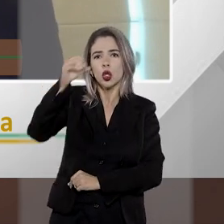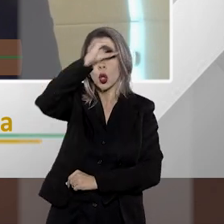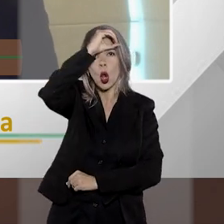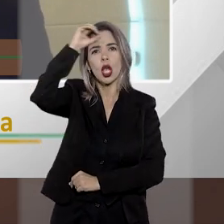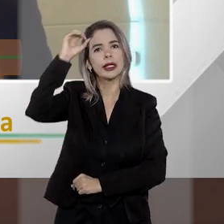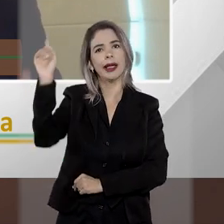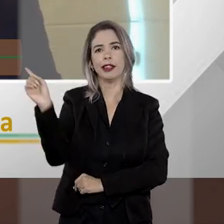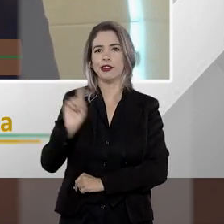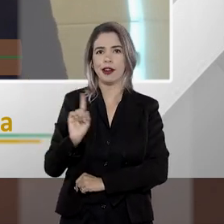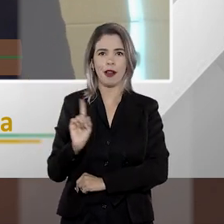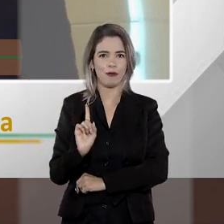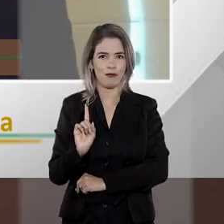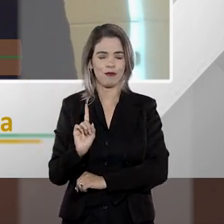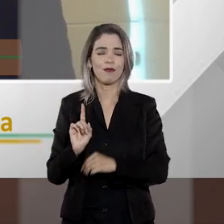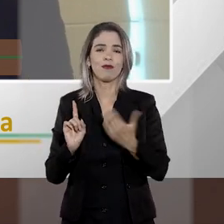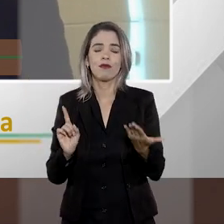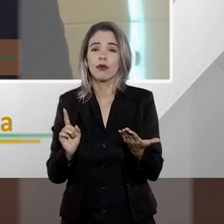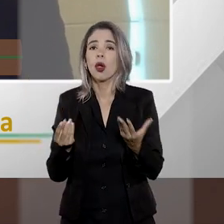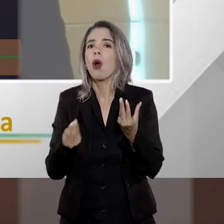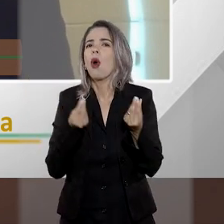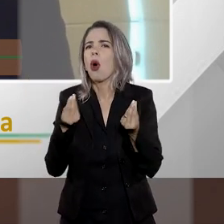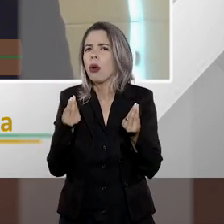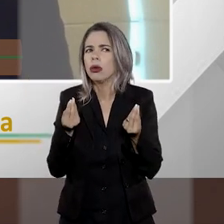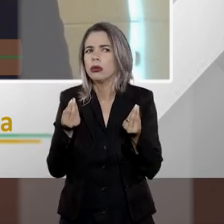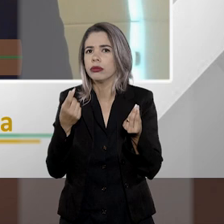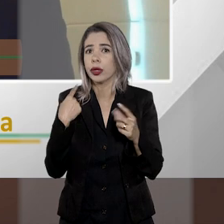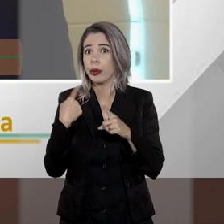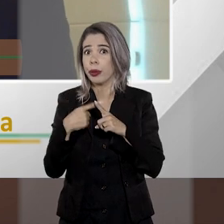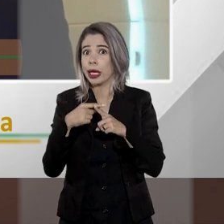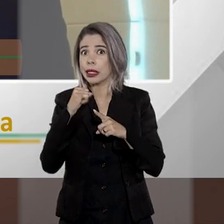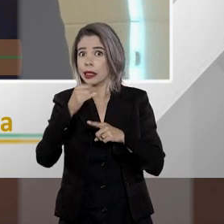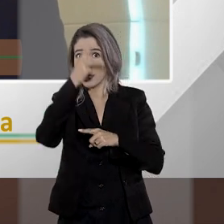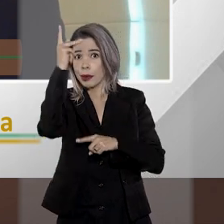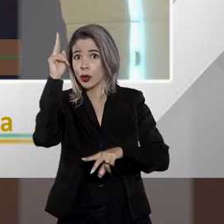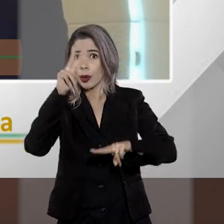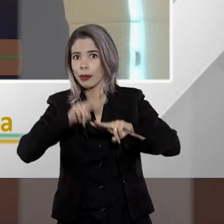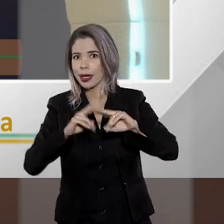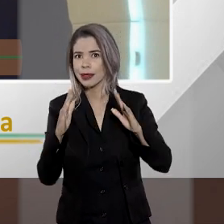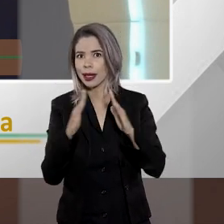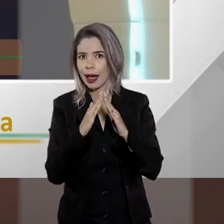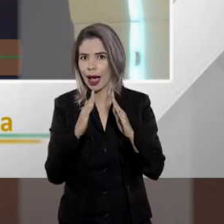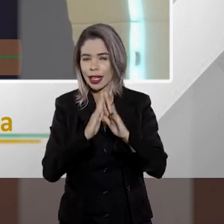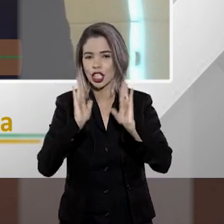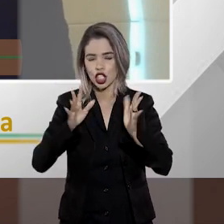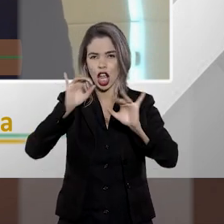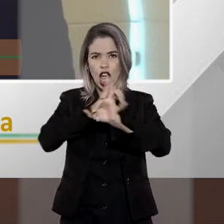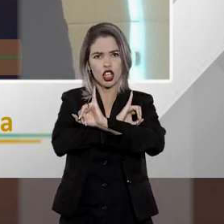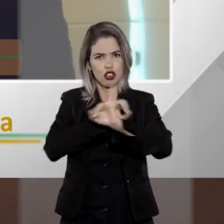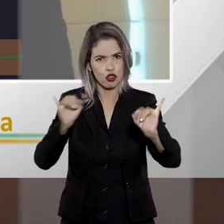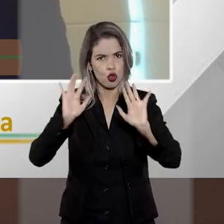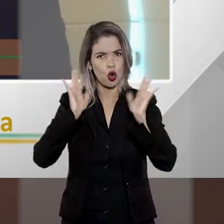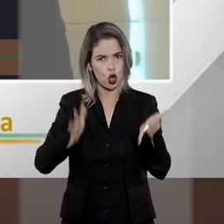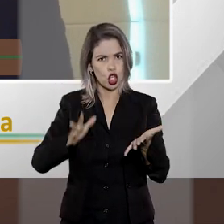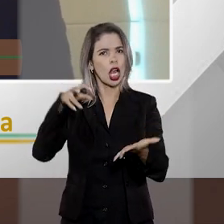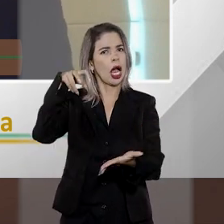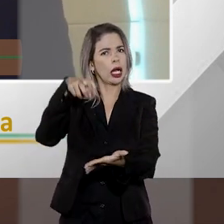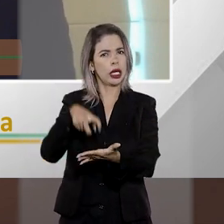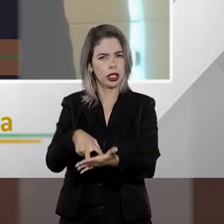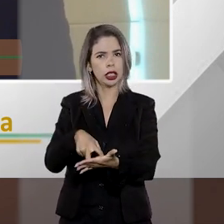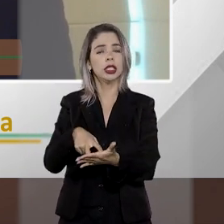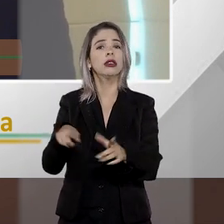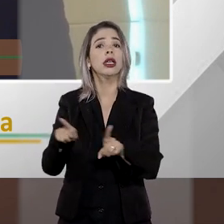o raciocínio em uma outra lógica. Como assim? Na prisão domiciliar pós-condenação, assim como